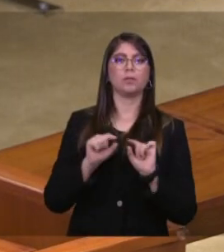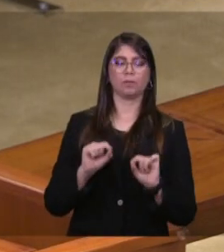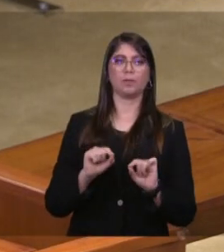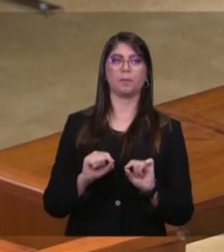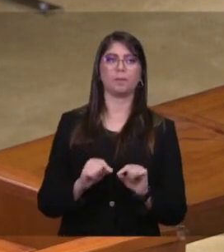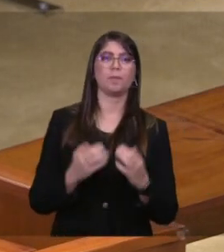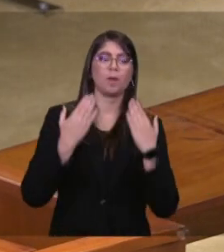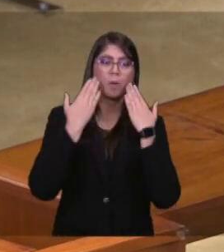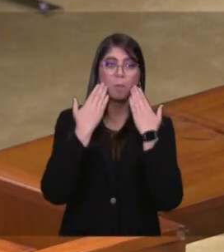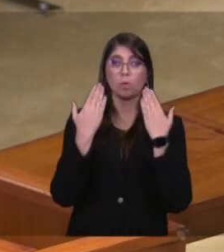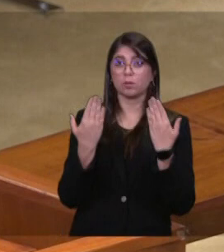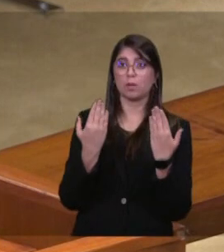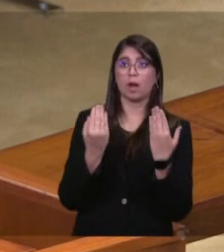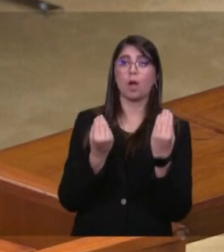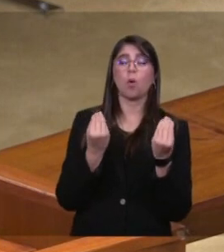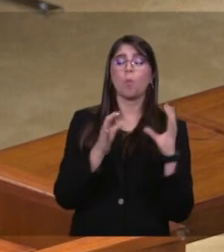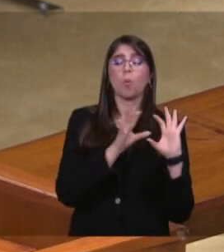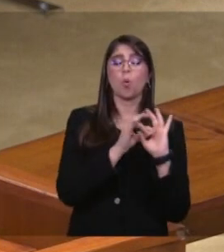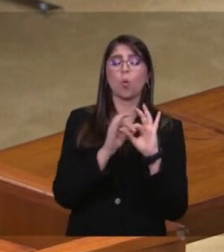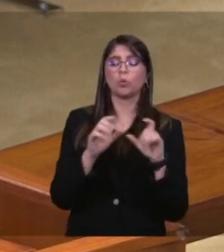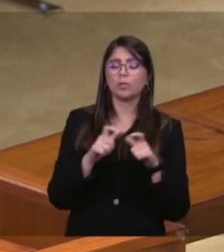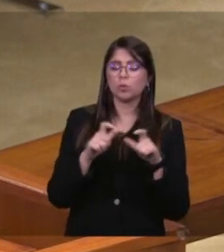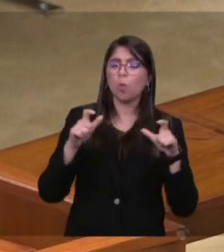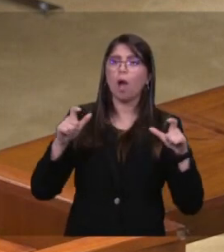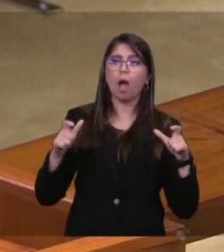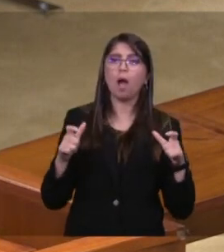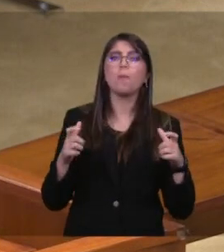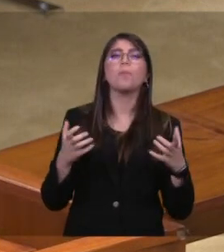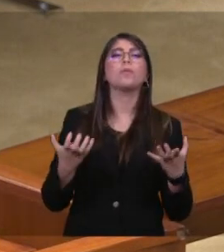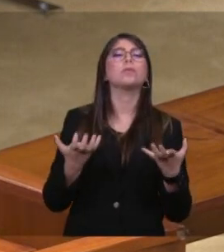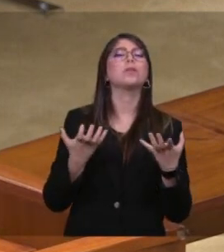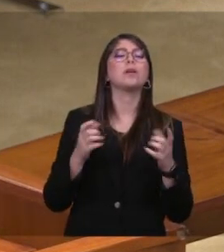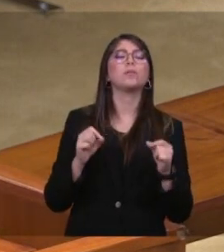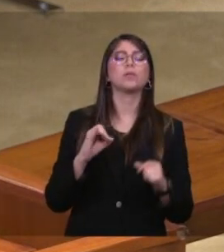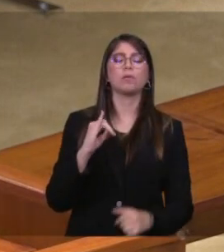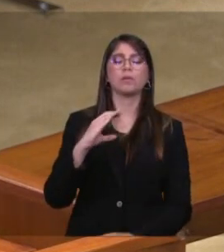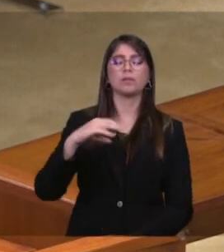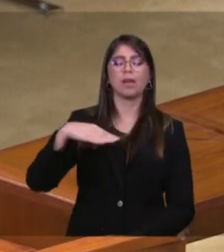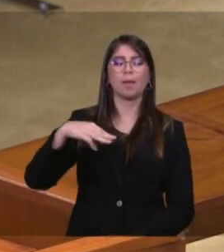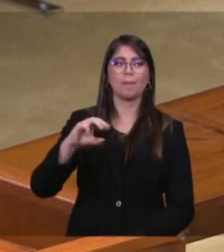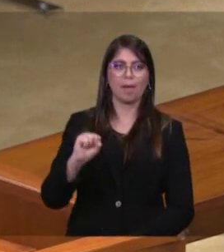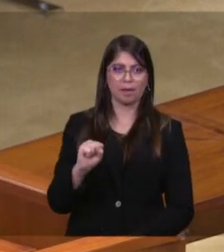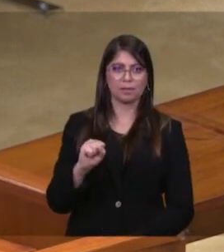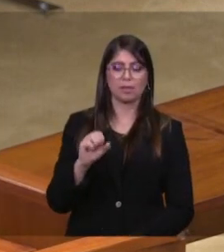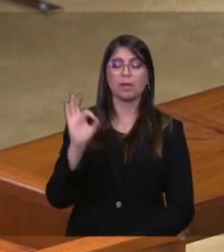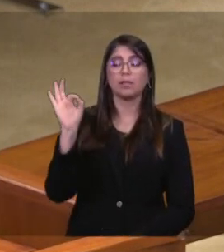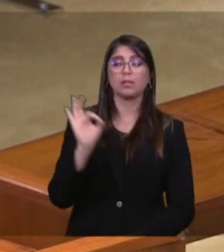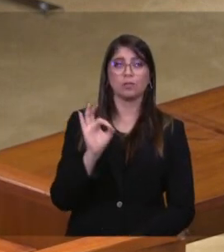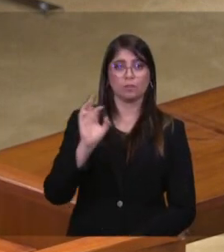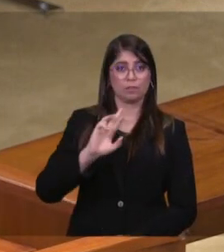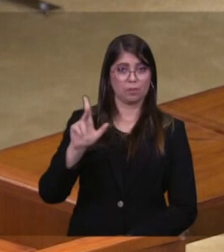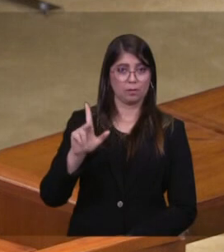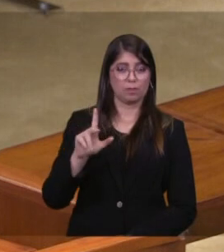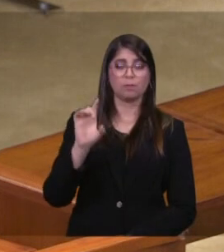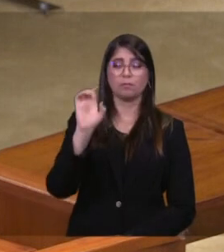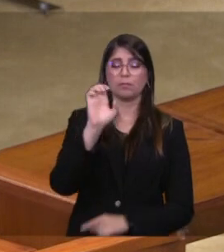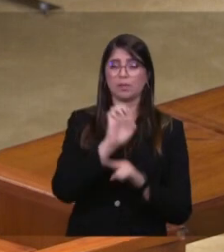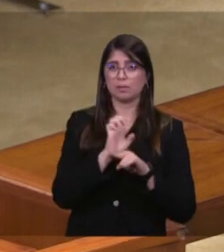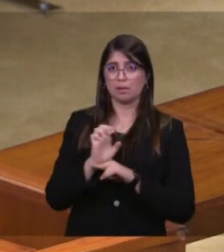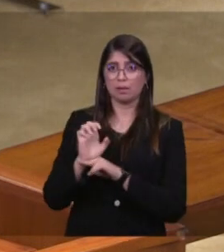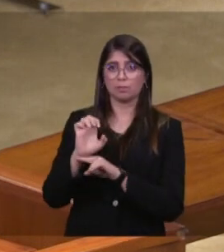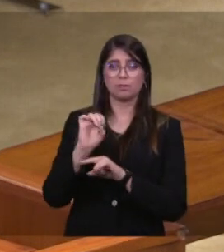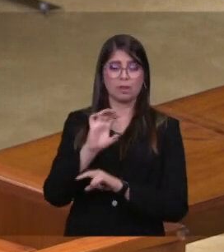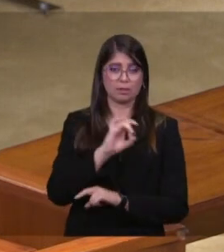um retrato do contexto mais amplo da busca pelo ICMS diferencial de alíquota nos estados de destino. É